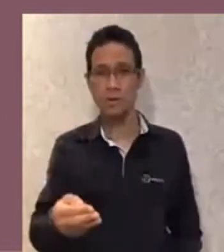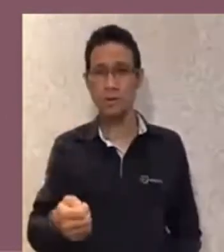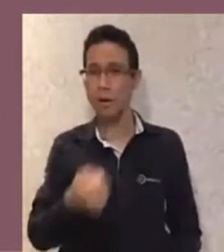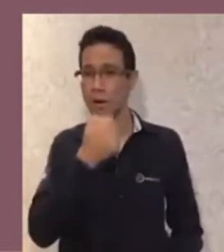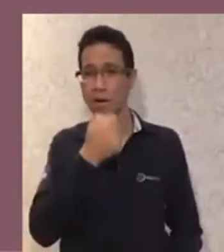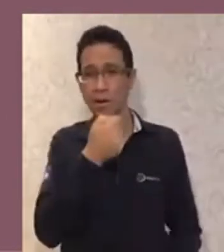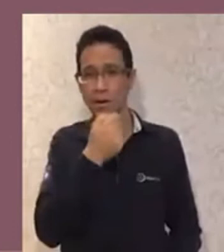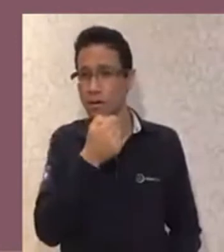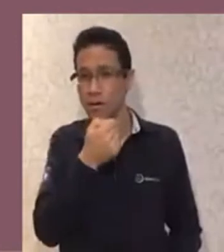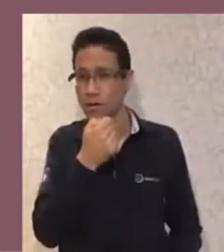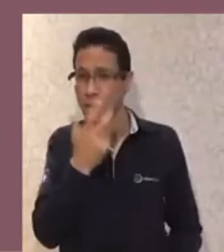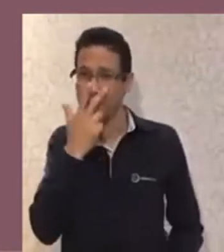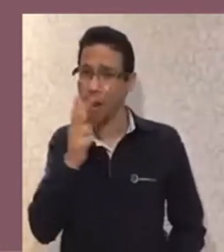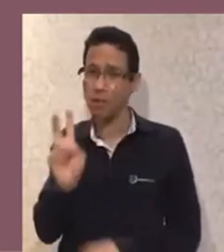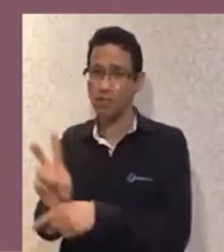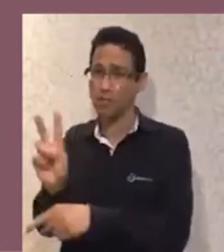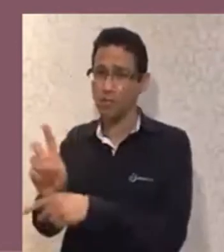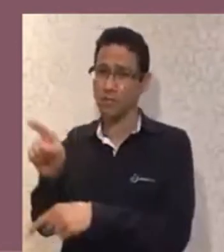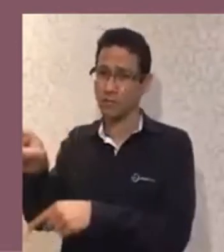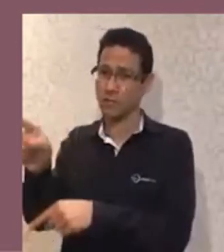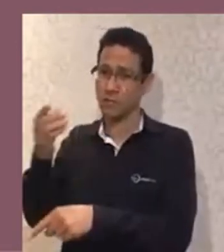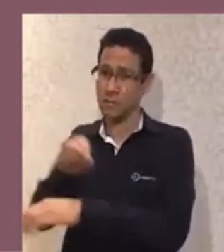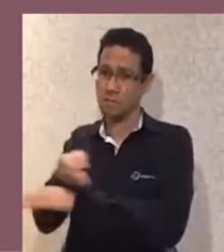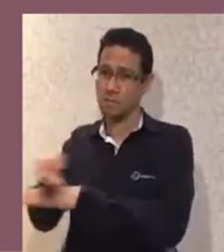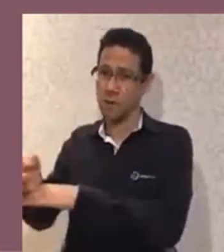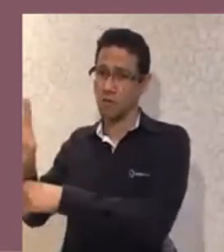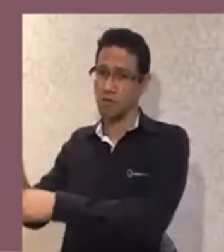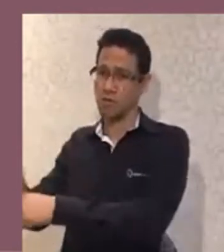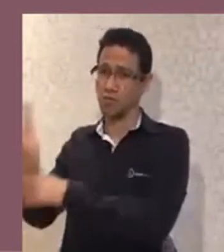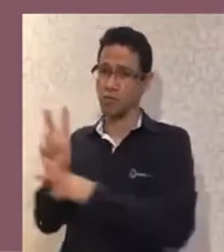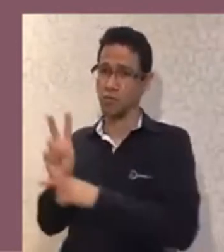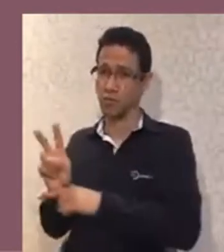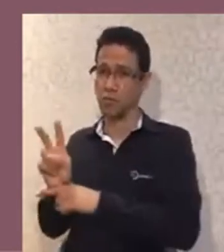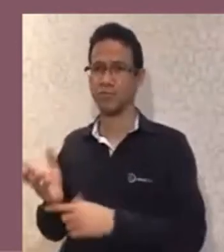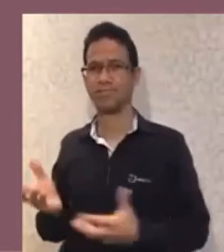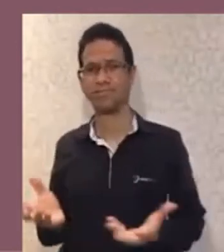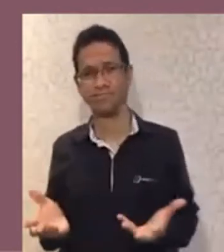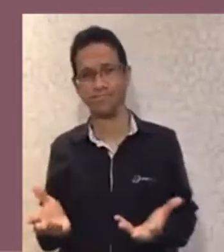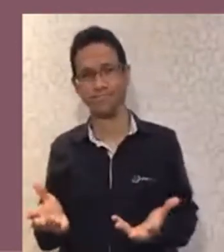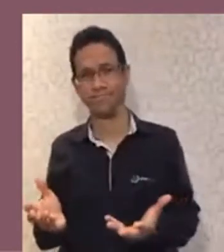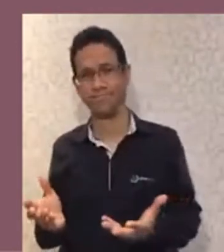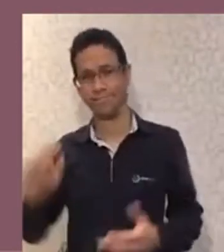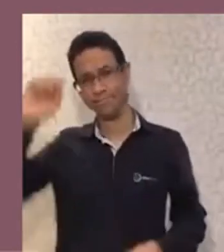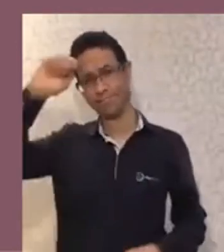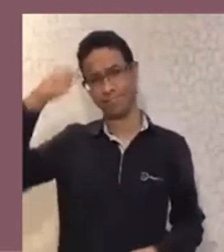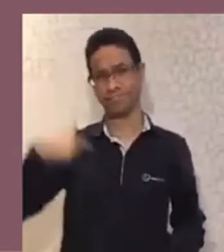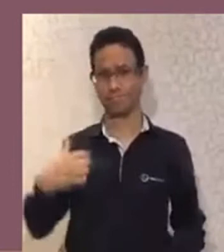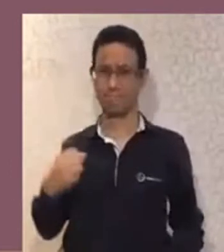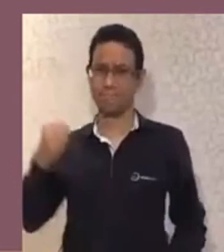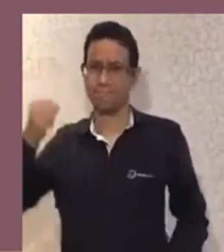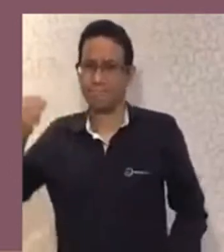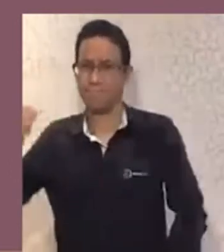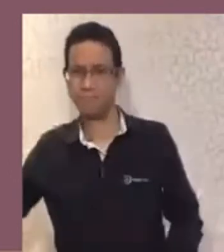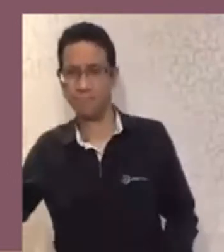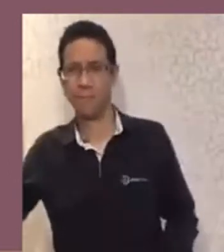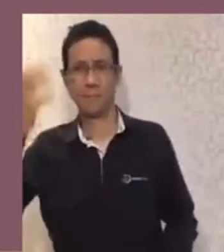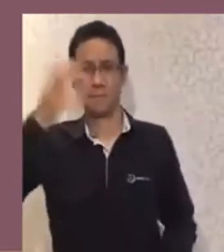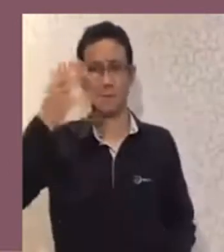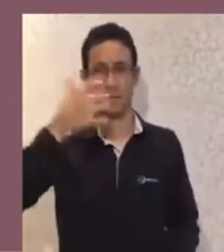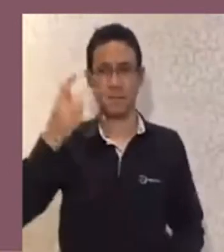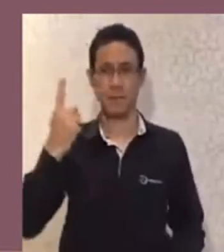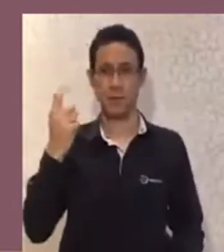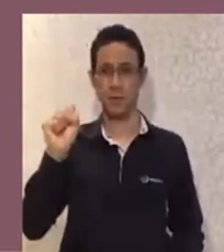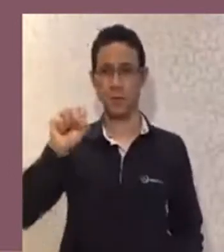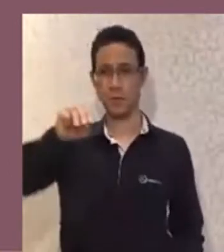dependência, né, de que um branco saia daquele lugar para que o negro possa falar e ter 18 milhões de